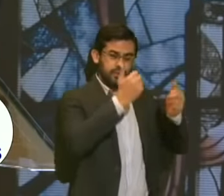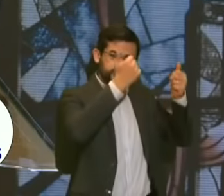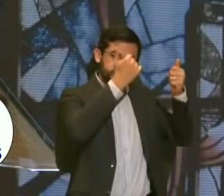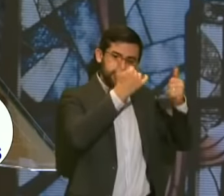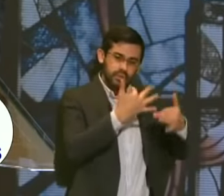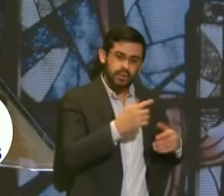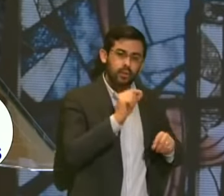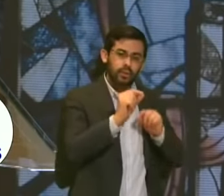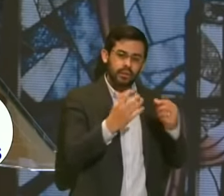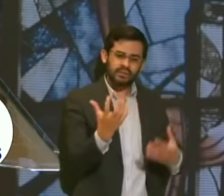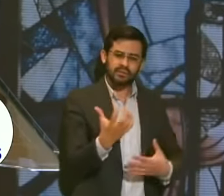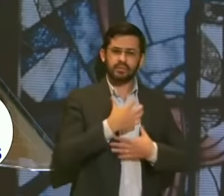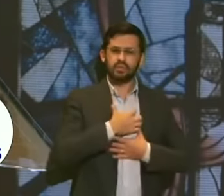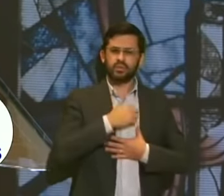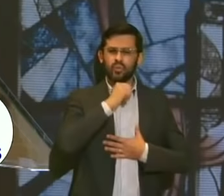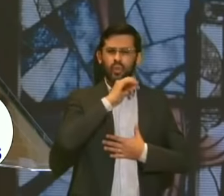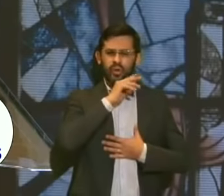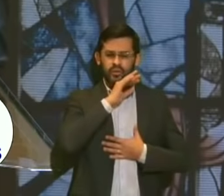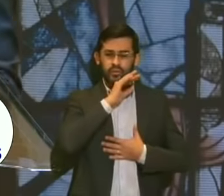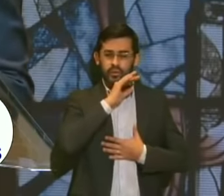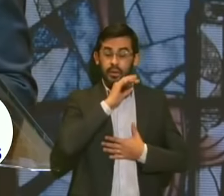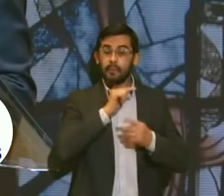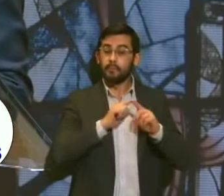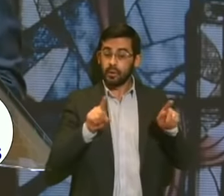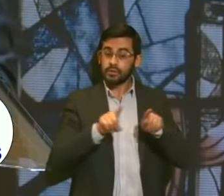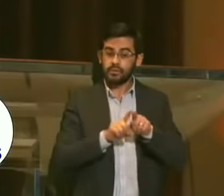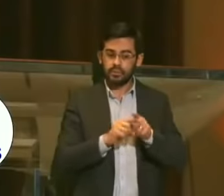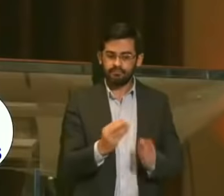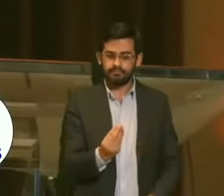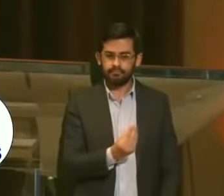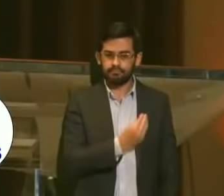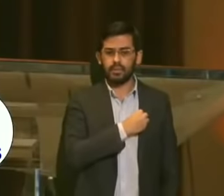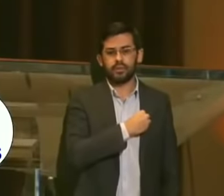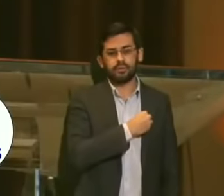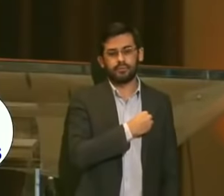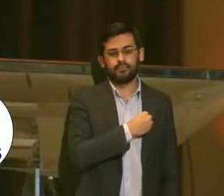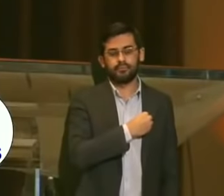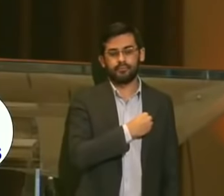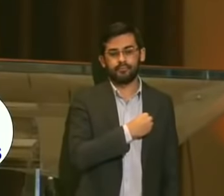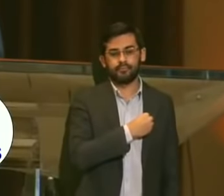de sentimentos ruins, ela chama de pecado.